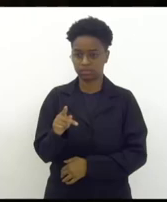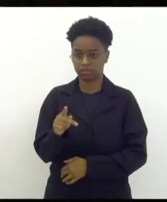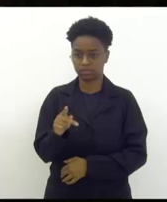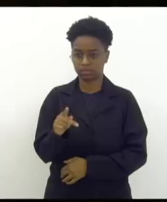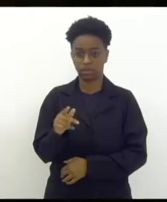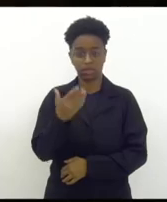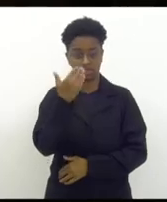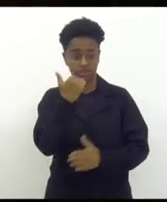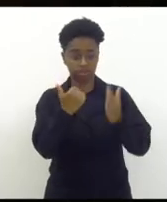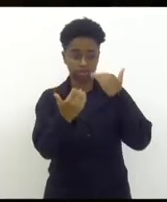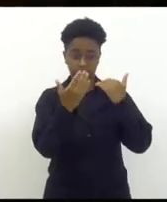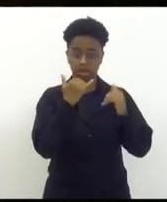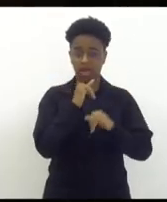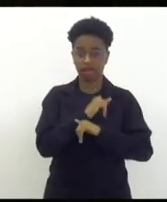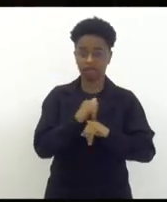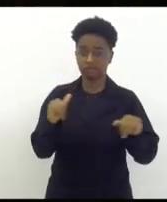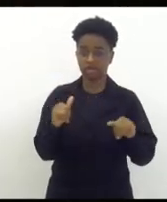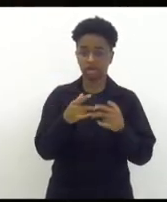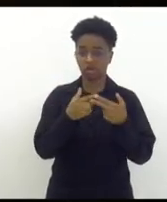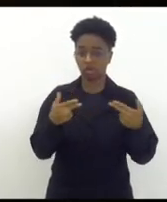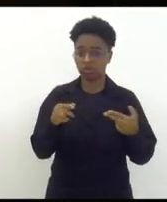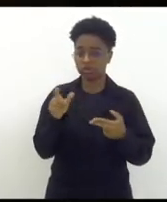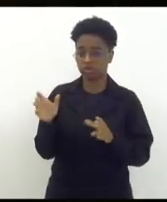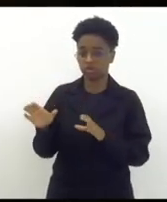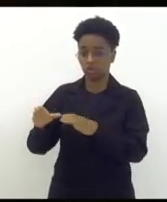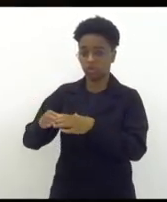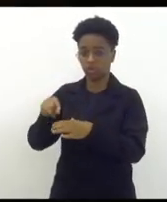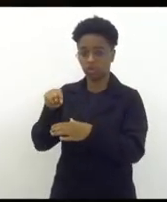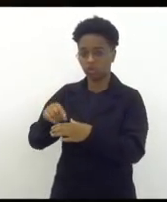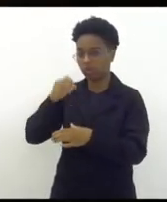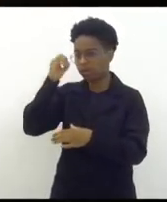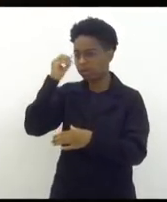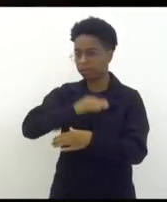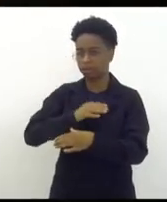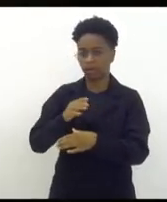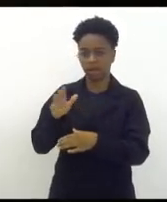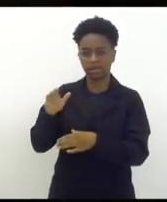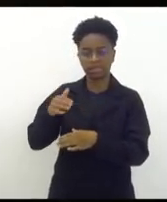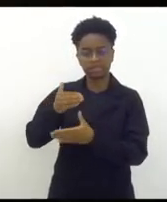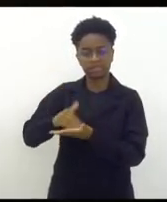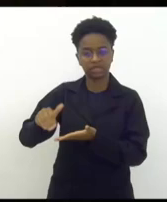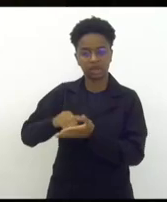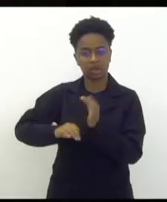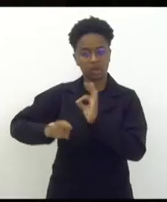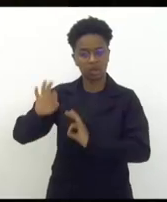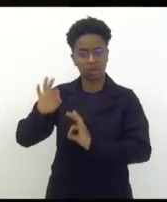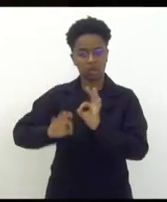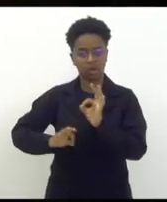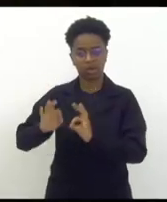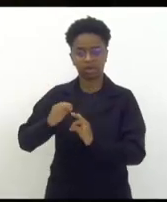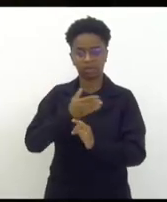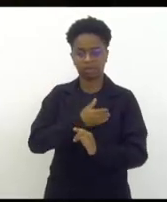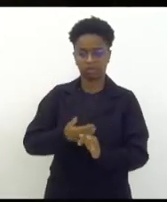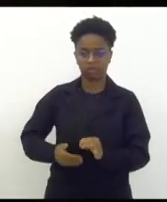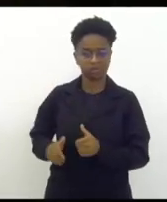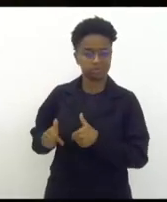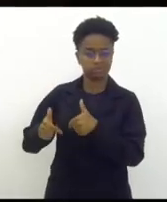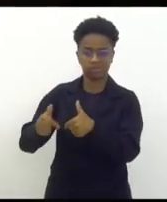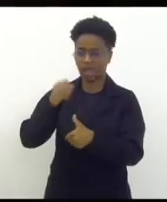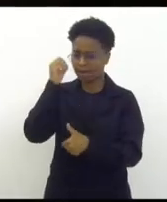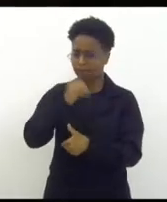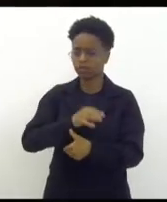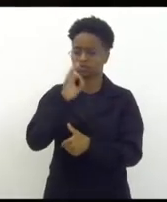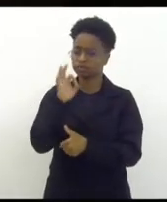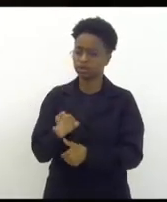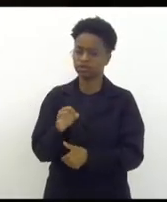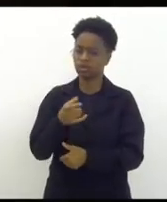relatar os abusos que esse grupo da secretaria de ordem pública tem cometido abusos